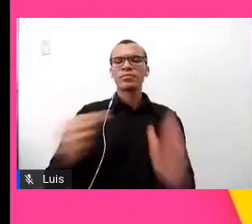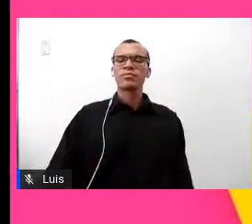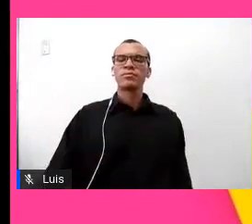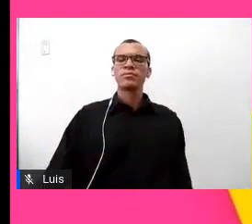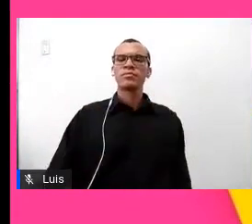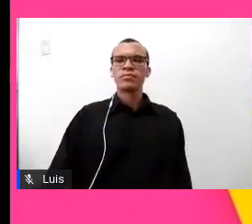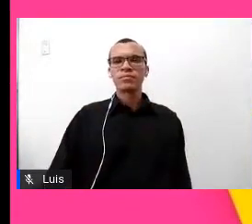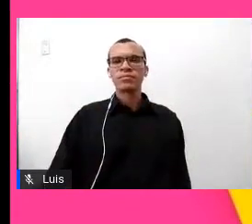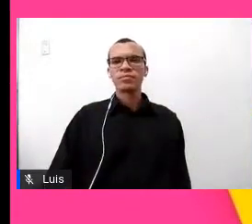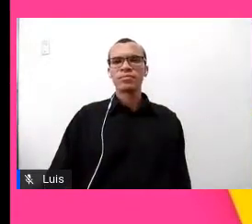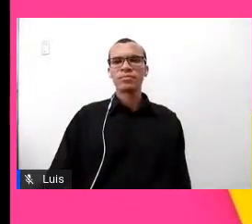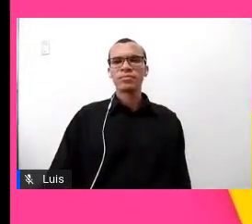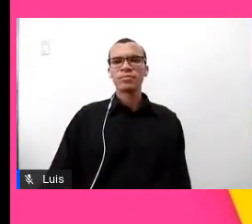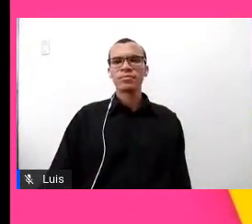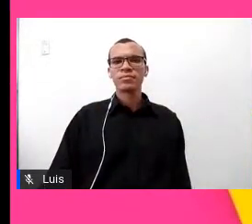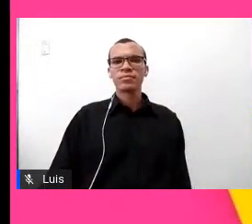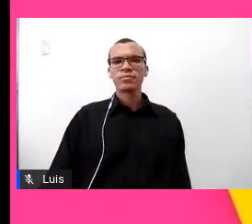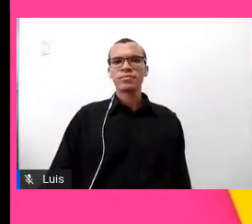Deixa.